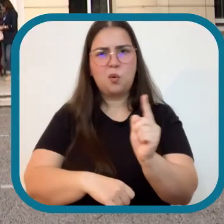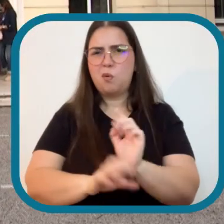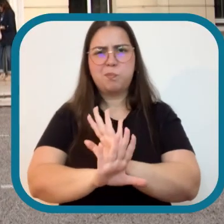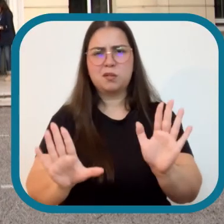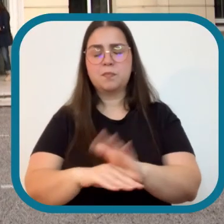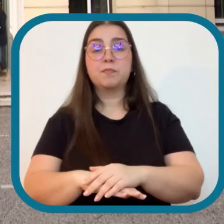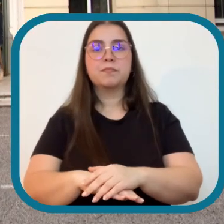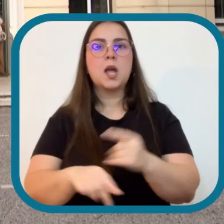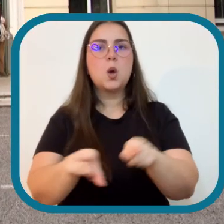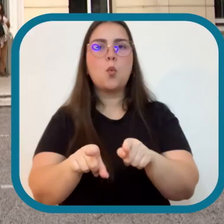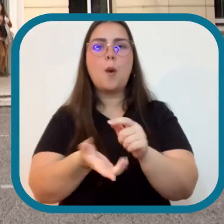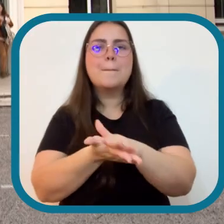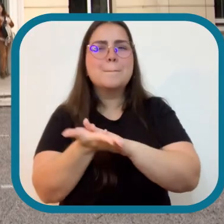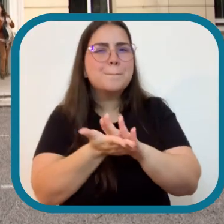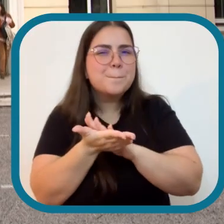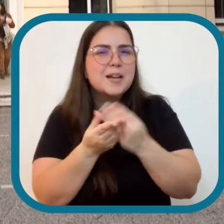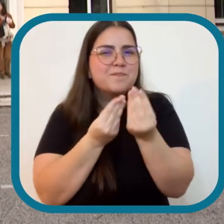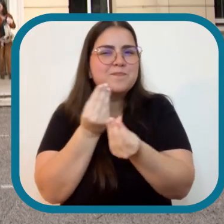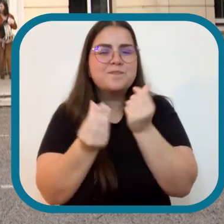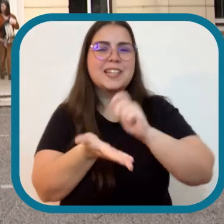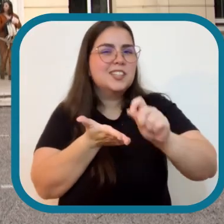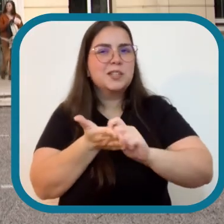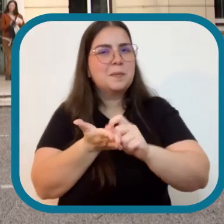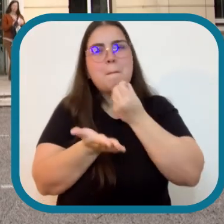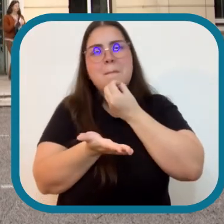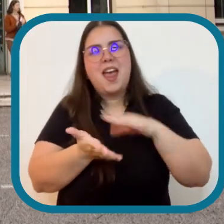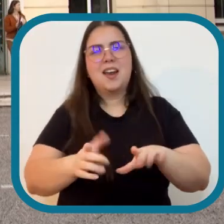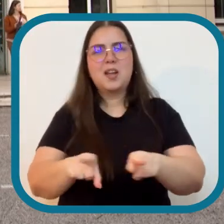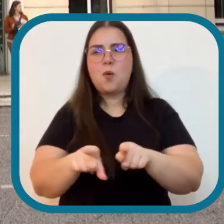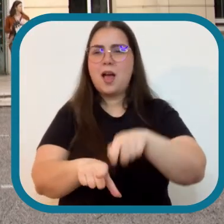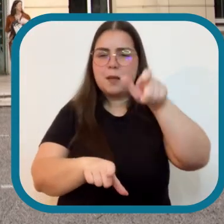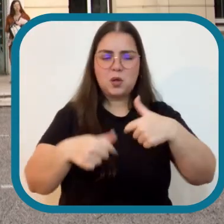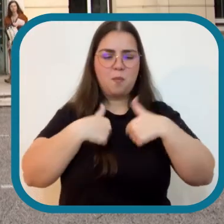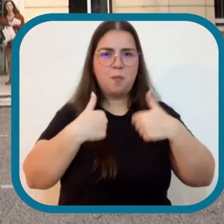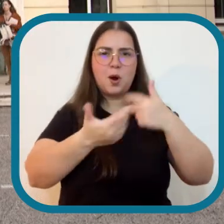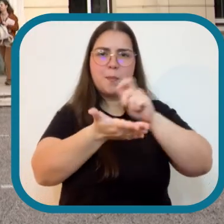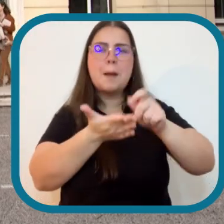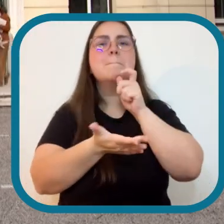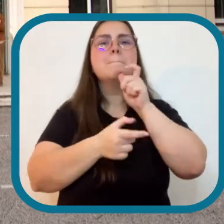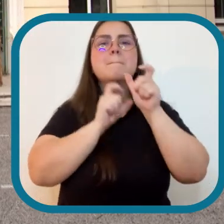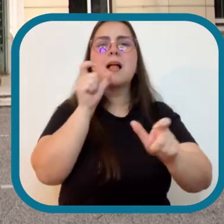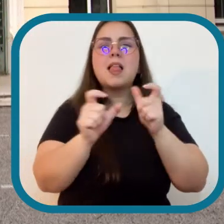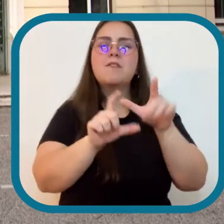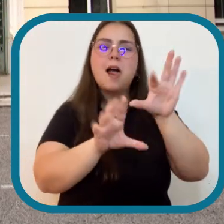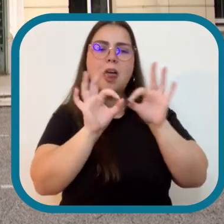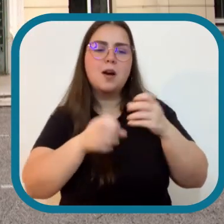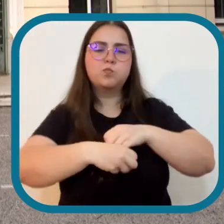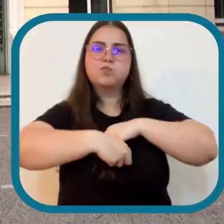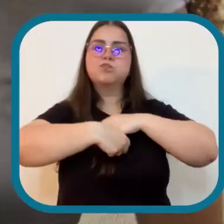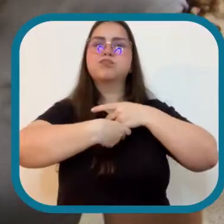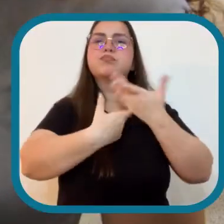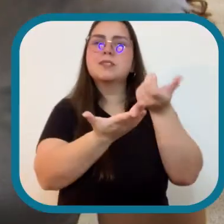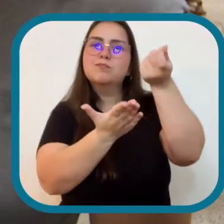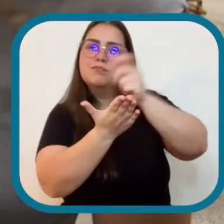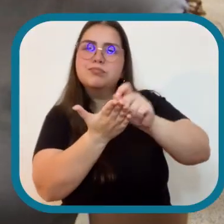bocadinho a essência na questão da escrita. Não é bem o autor que escolhe as suas palavras, que exprime os seus sentimentos nas palavras.